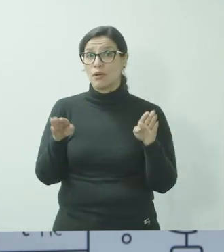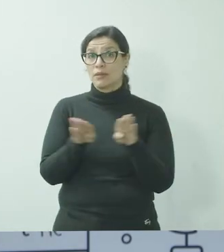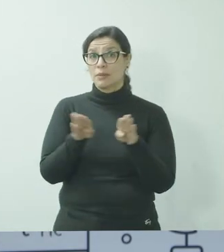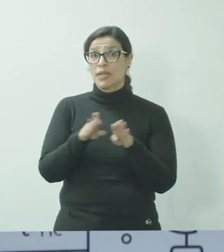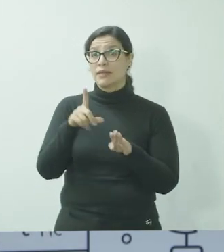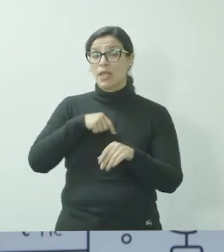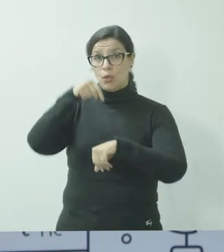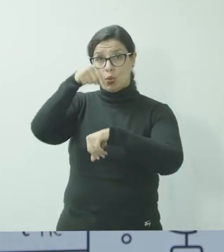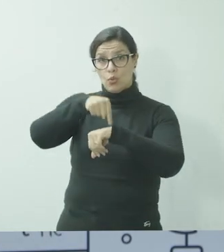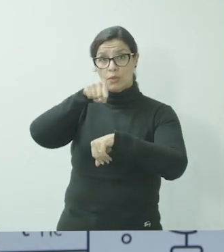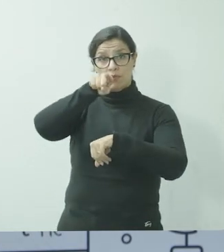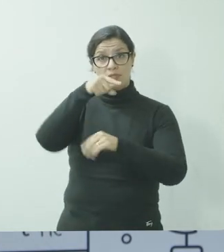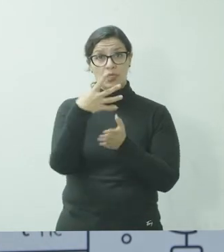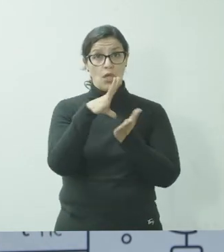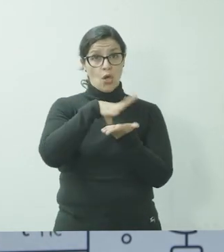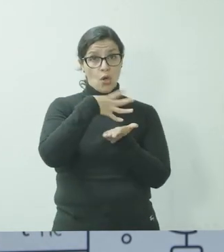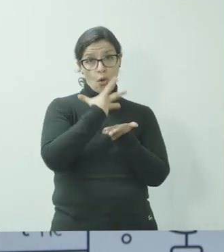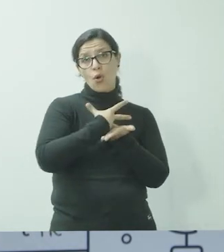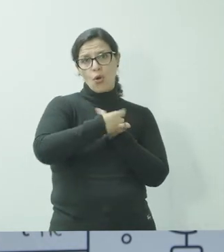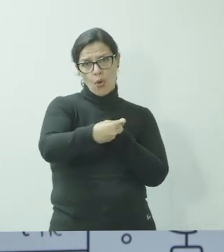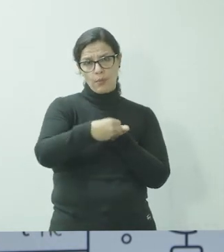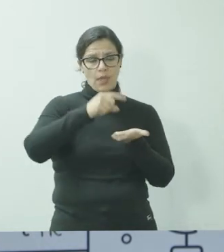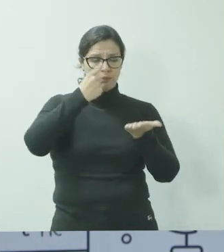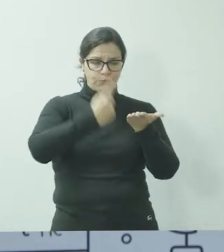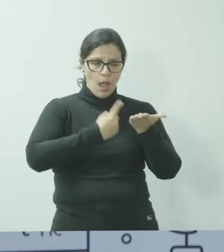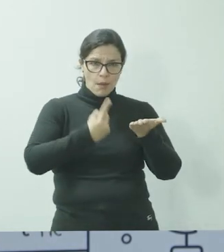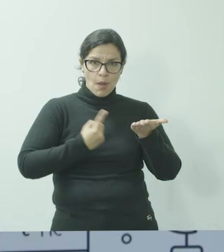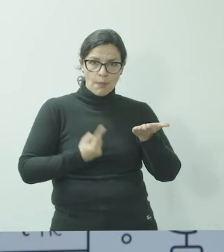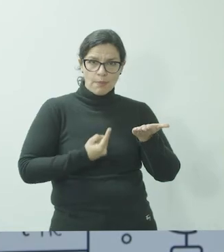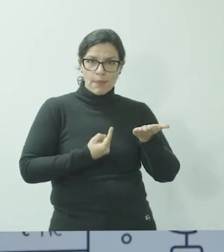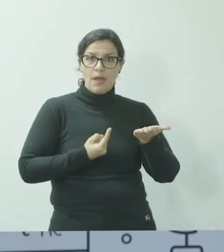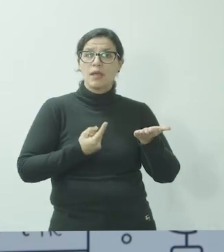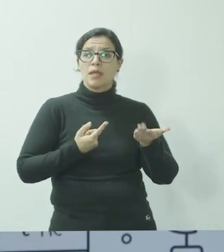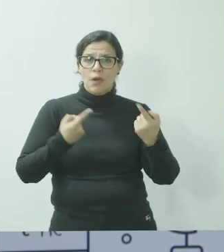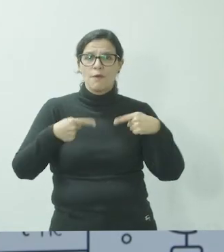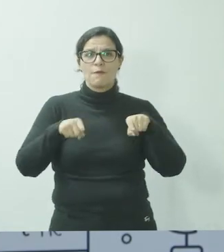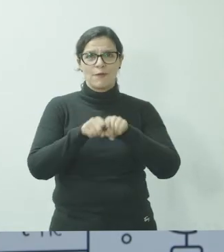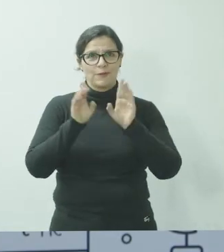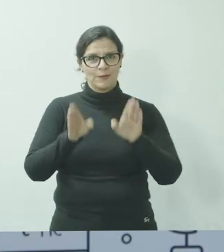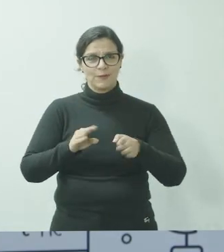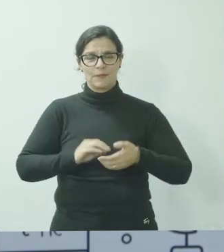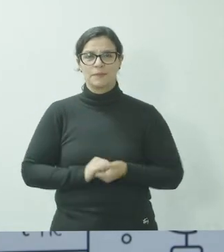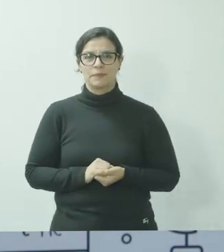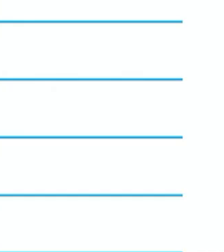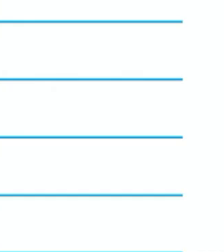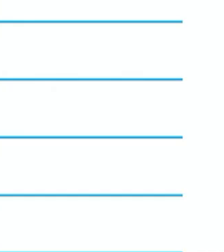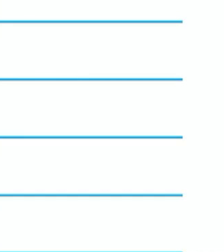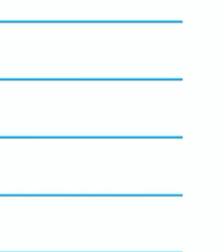dar um tempinho para que você realize o registro no seu caderno e logo eu